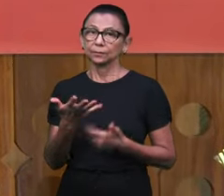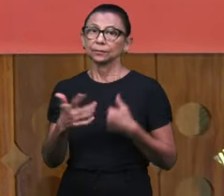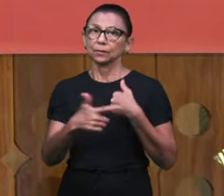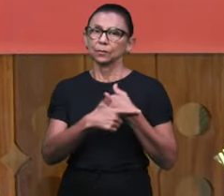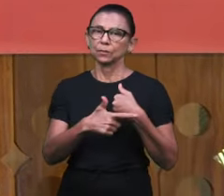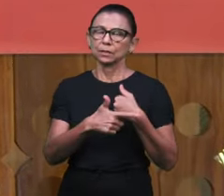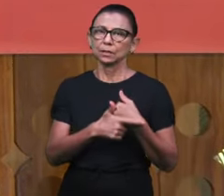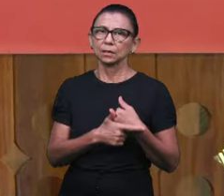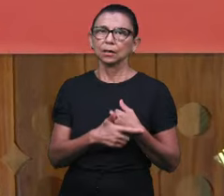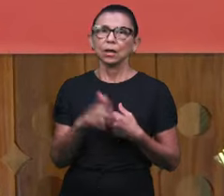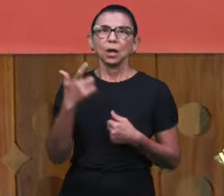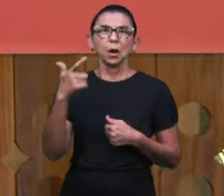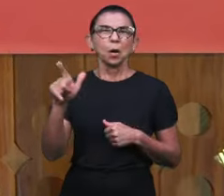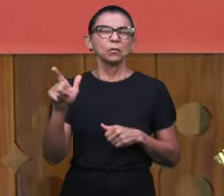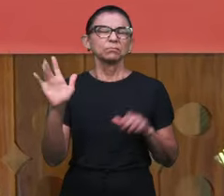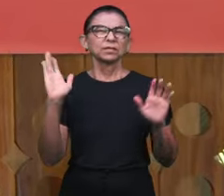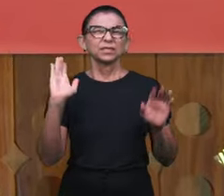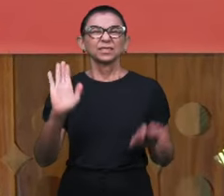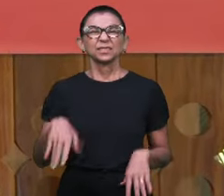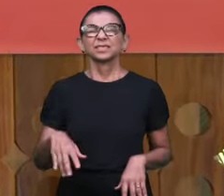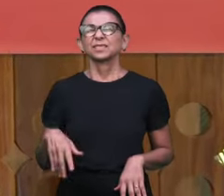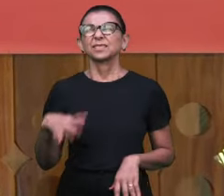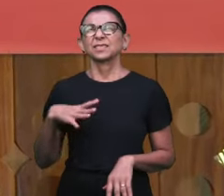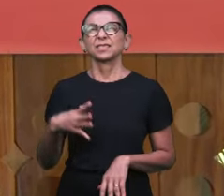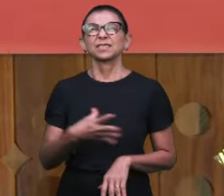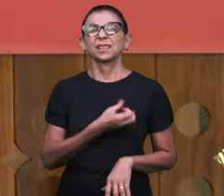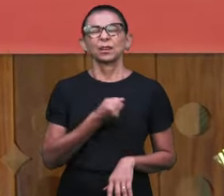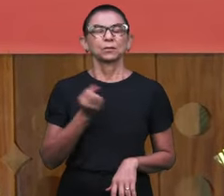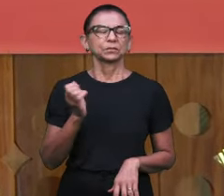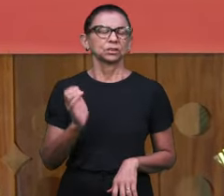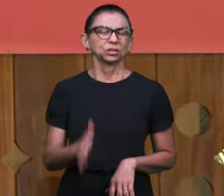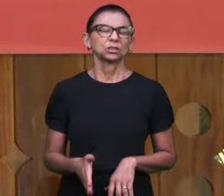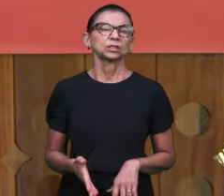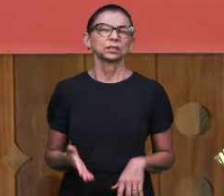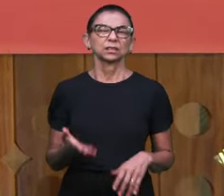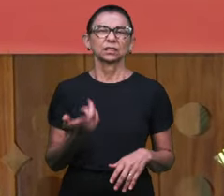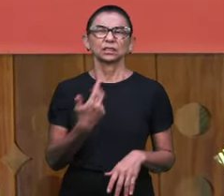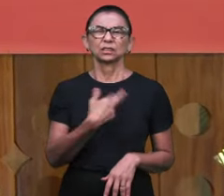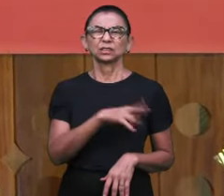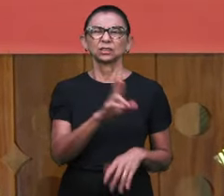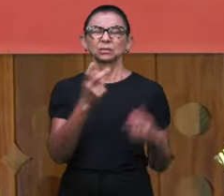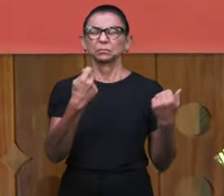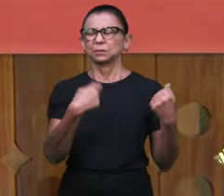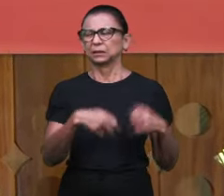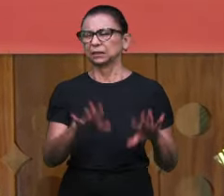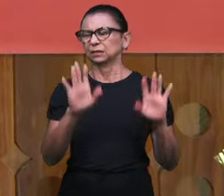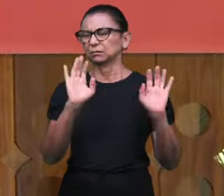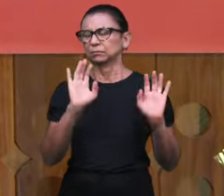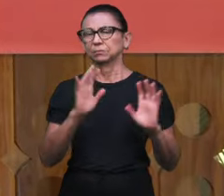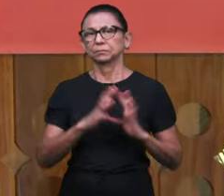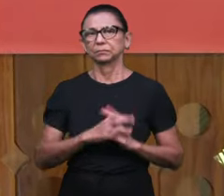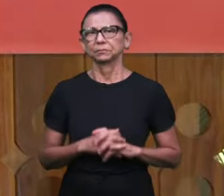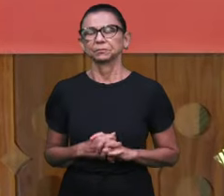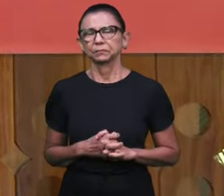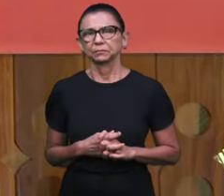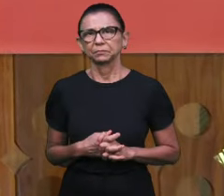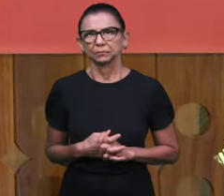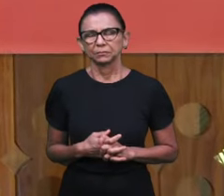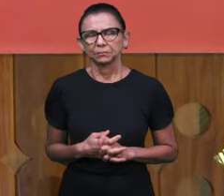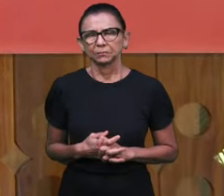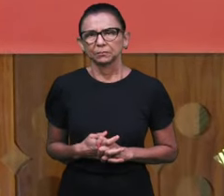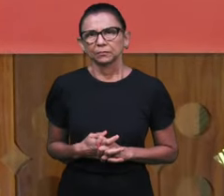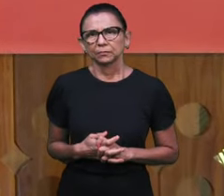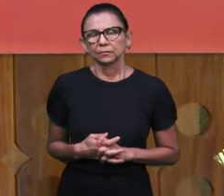porque estou salvo, aquela conversa de religião. Então, meus irmãos, nós estamos